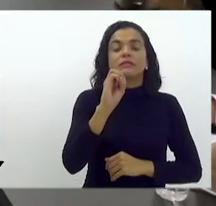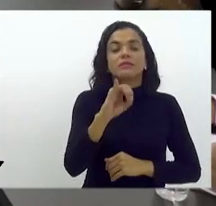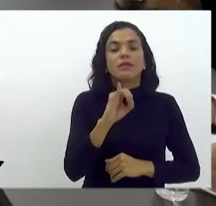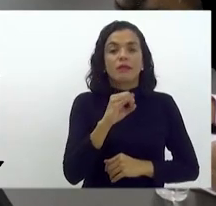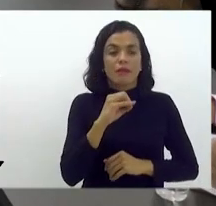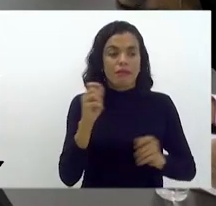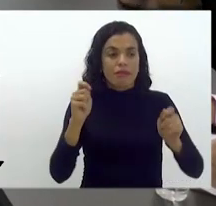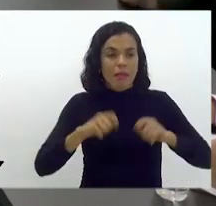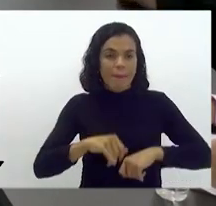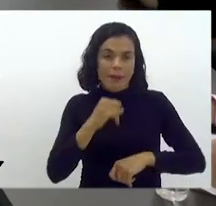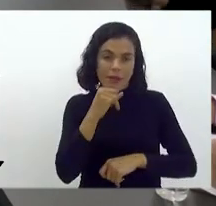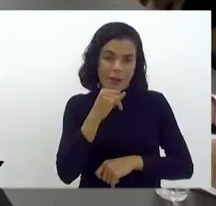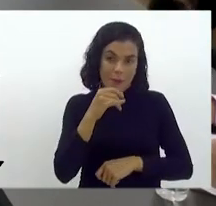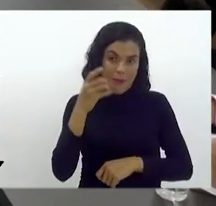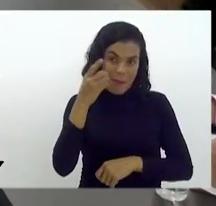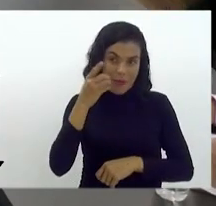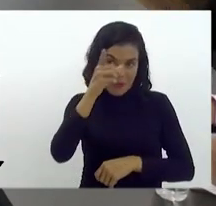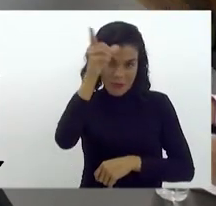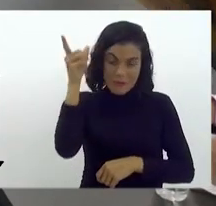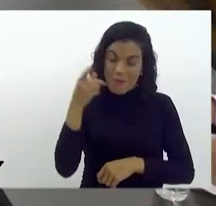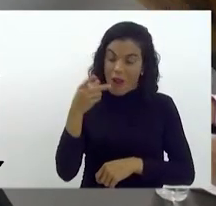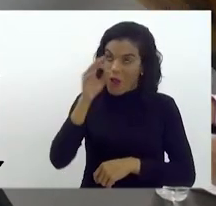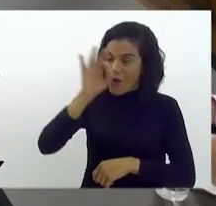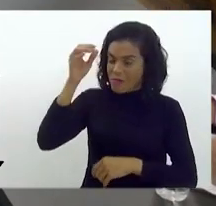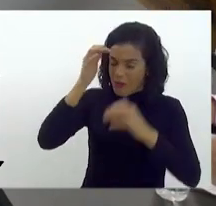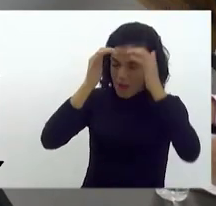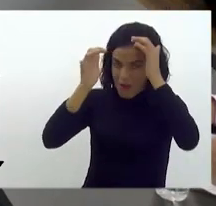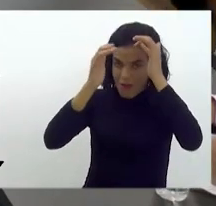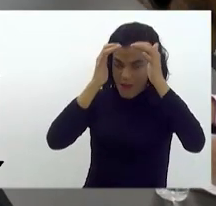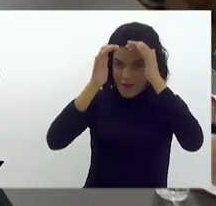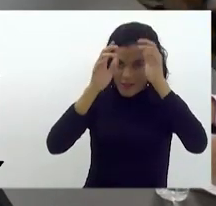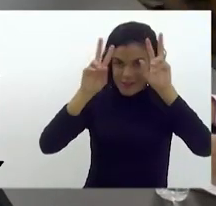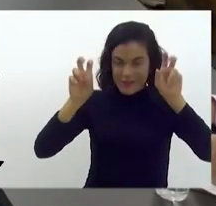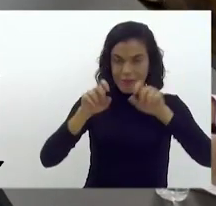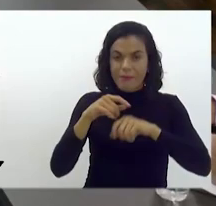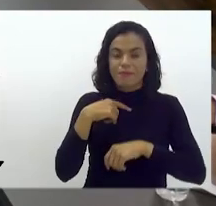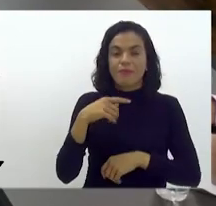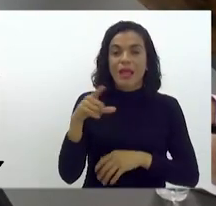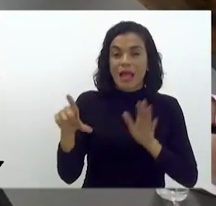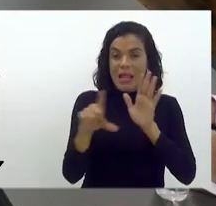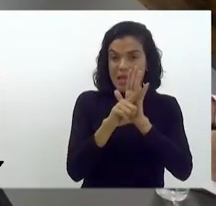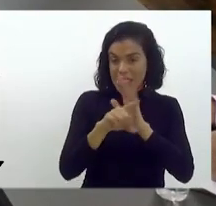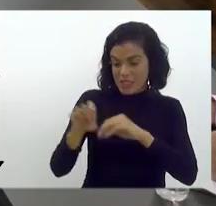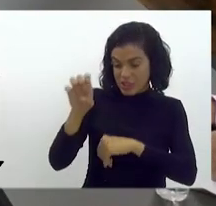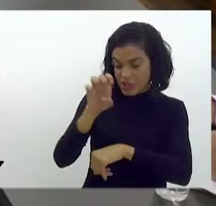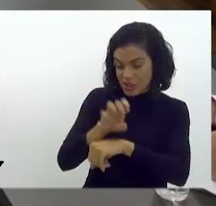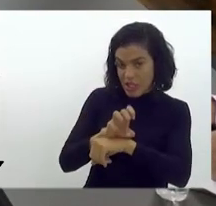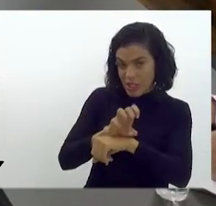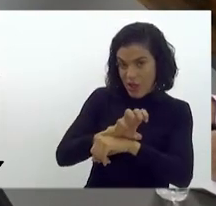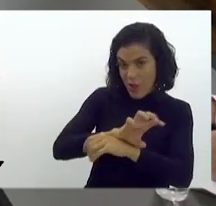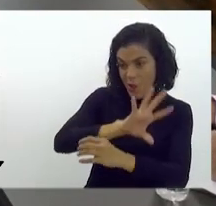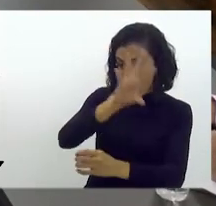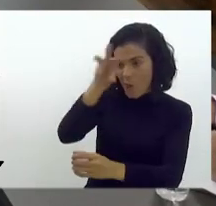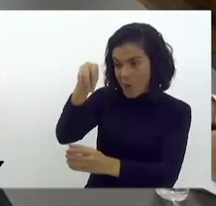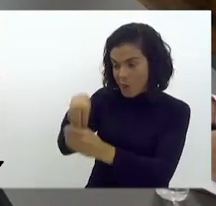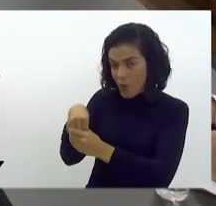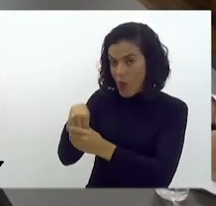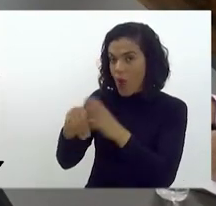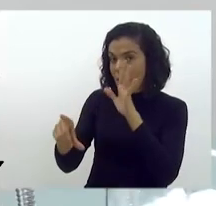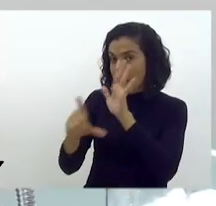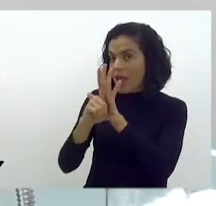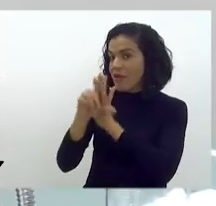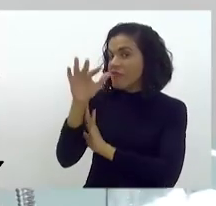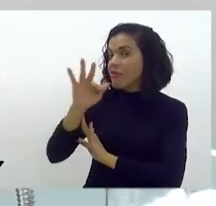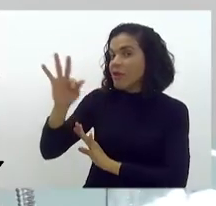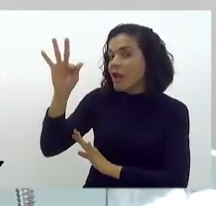chegar deputados é bom para pensar nisso é podes pegar a lei a lei estadual na lei federal Talvez uma